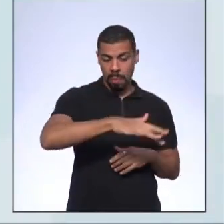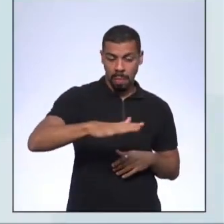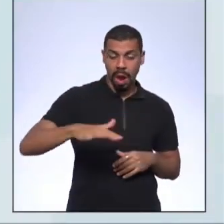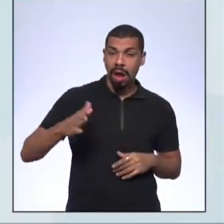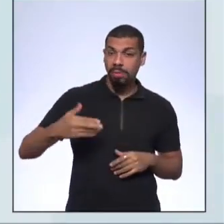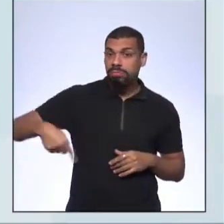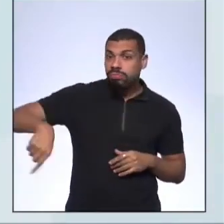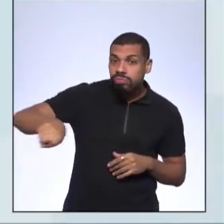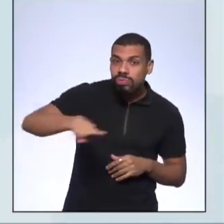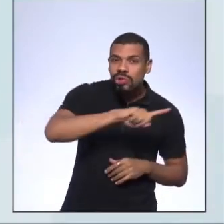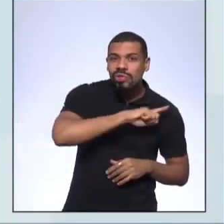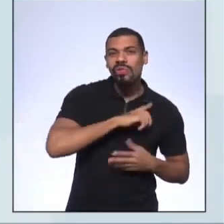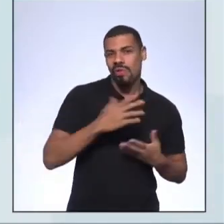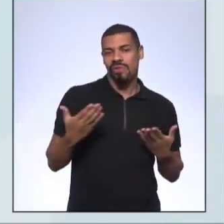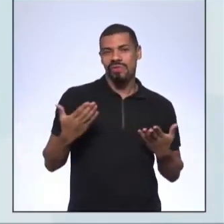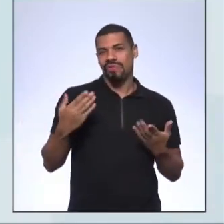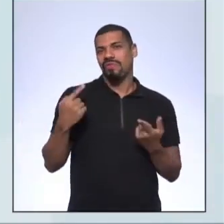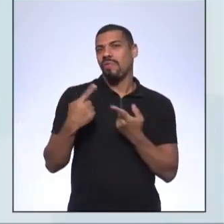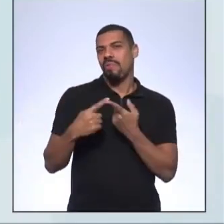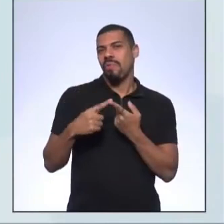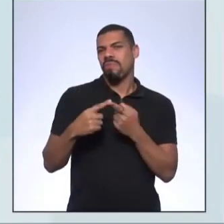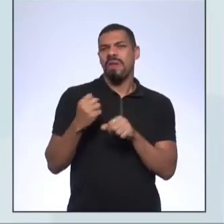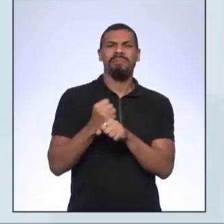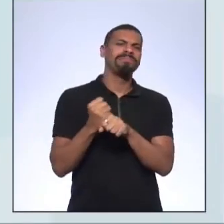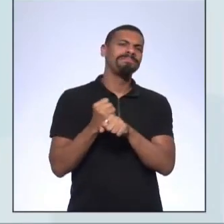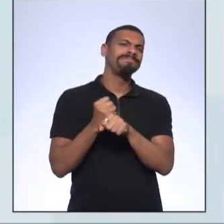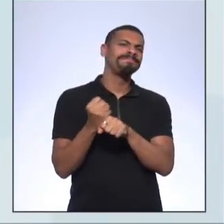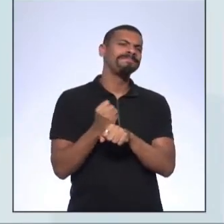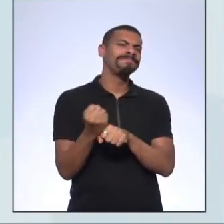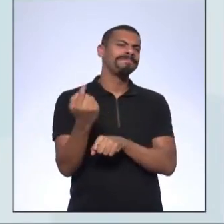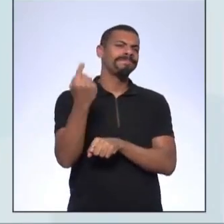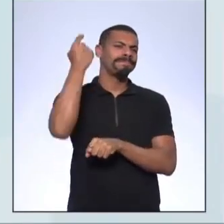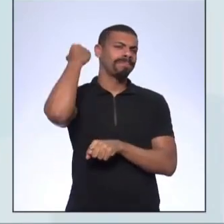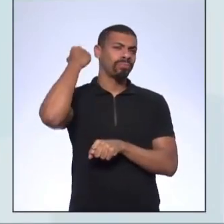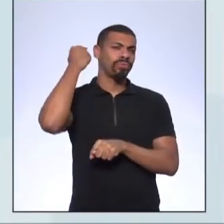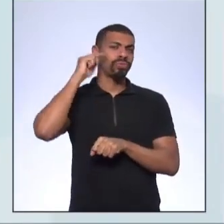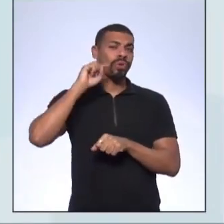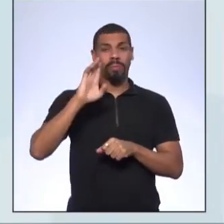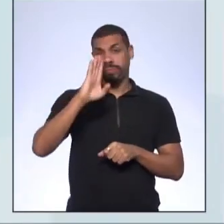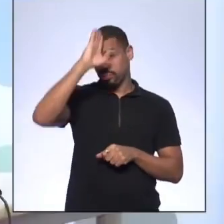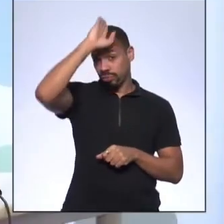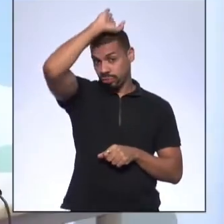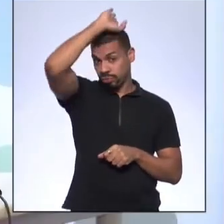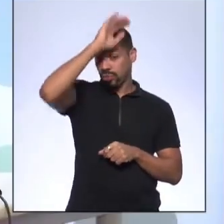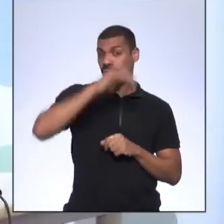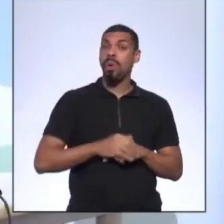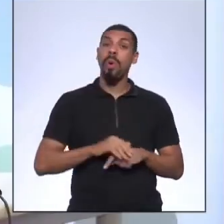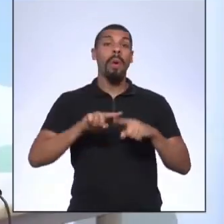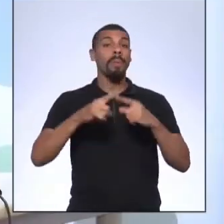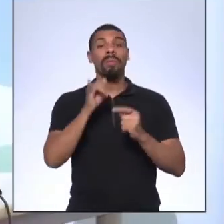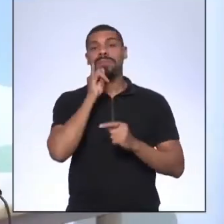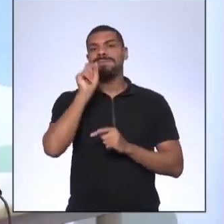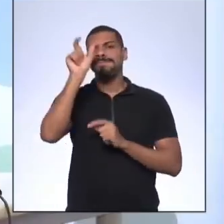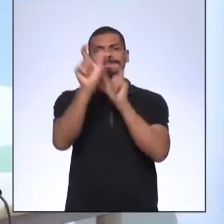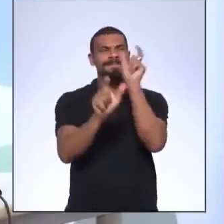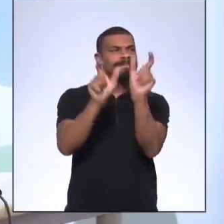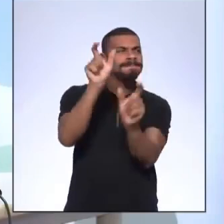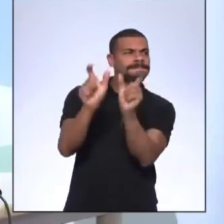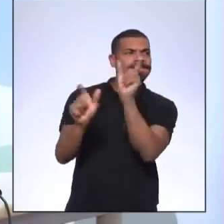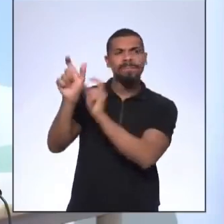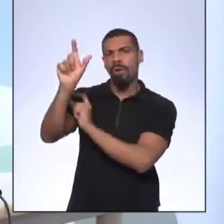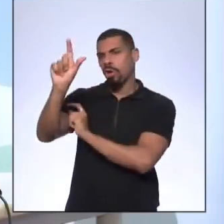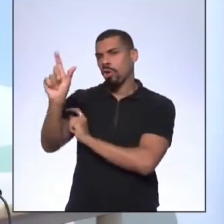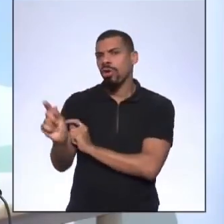período do Império Romano, na verdade, mas esse domínio dos italianos pelo Mar Mediterrâneo